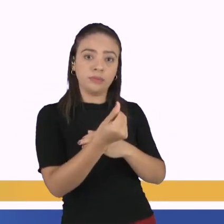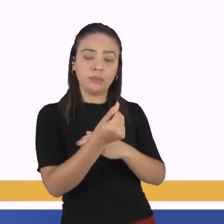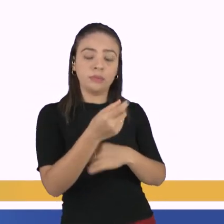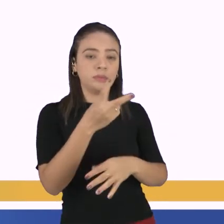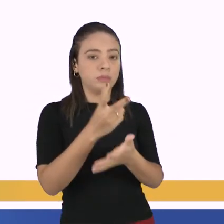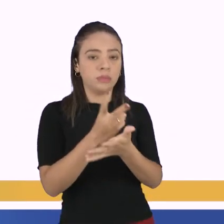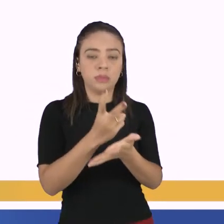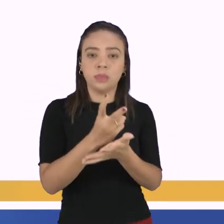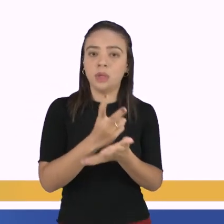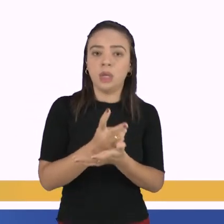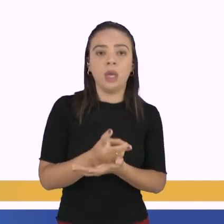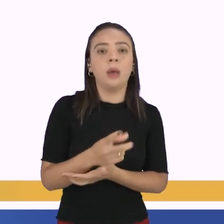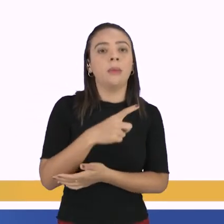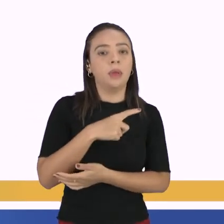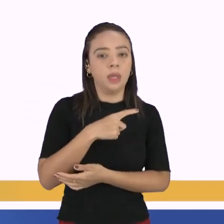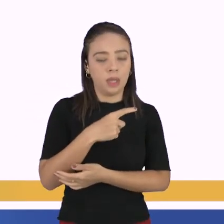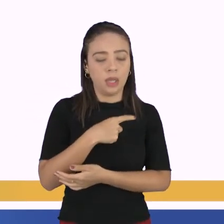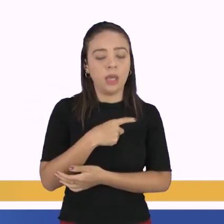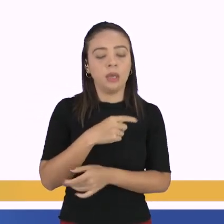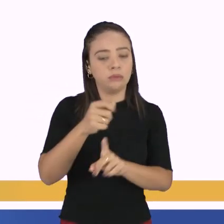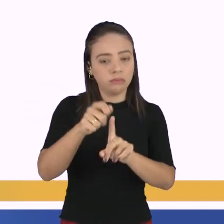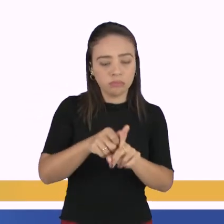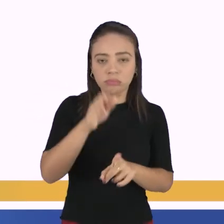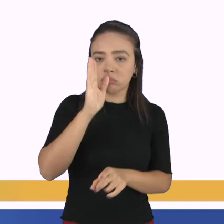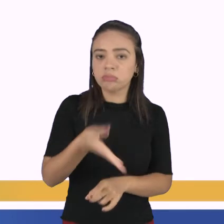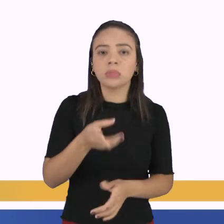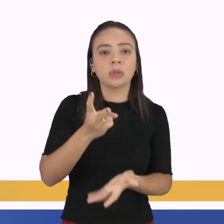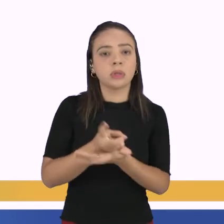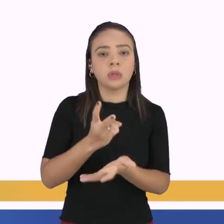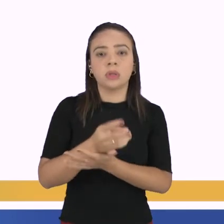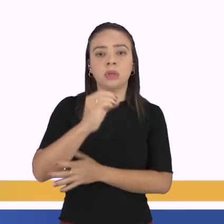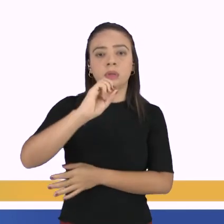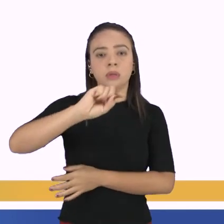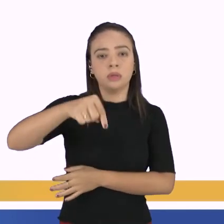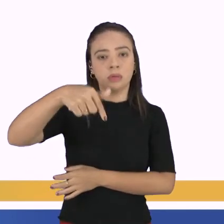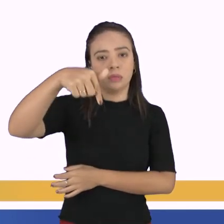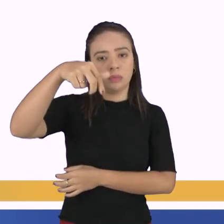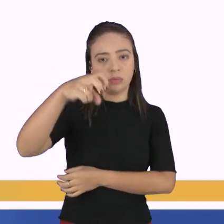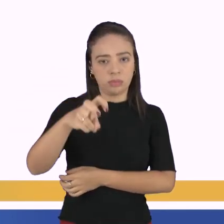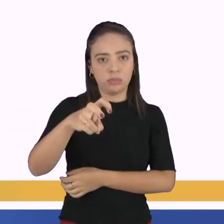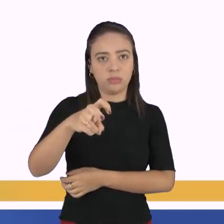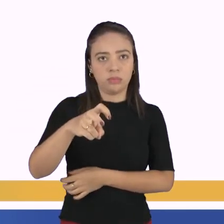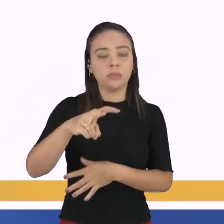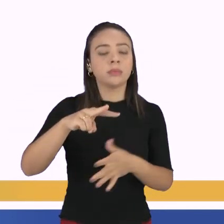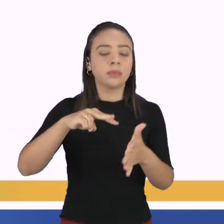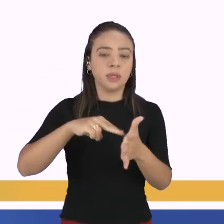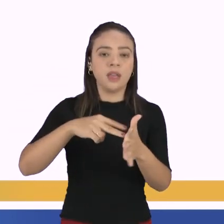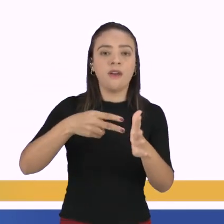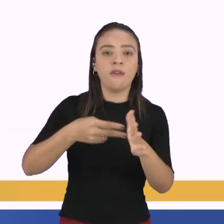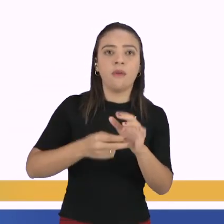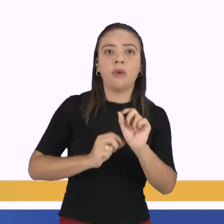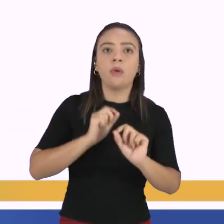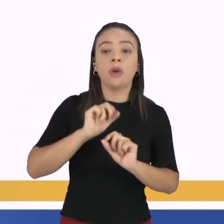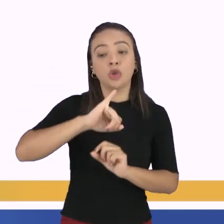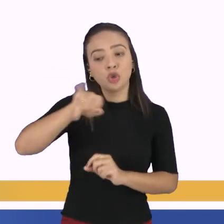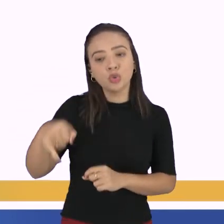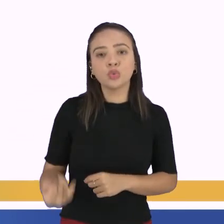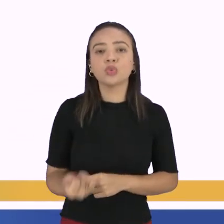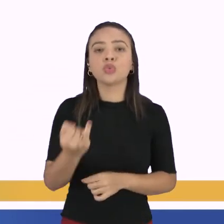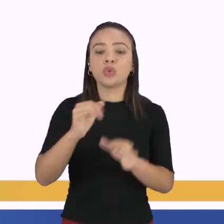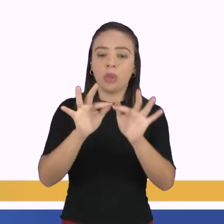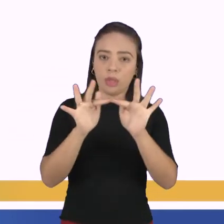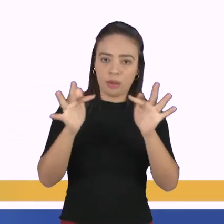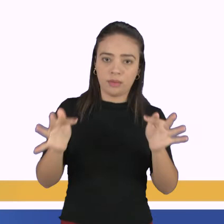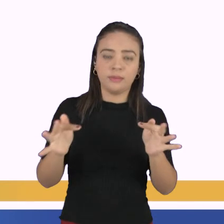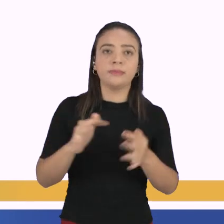valor é constante, ou seja, ele sempre vai colocar a cada mês 75 centavos. Isso decorre justamente, né, do princípio aí de regime de juros